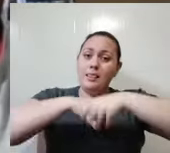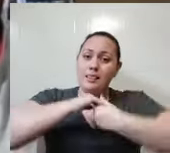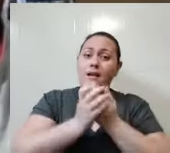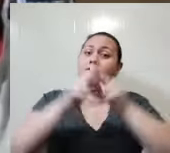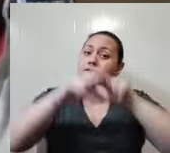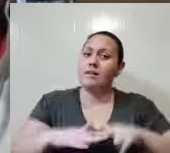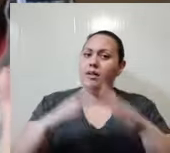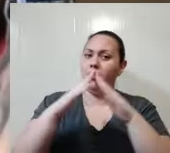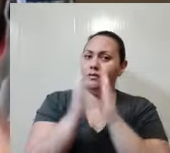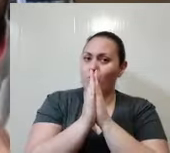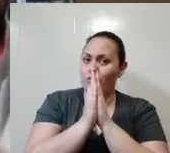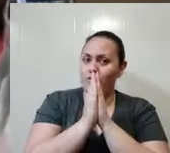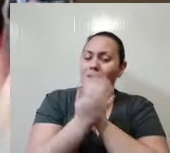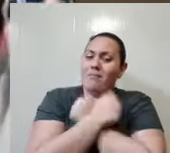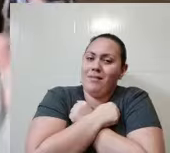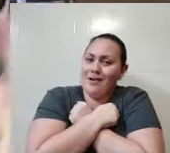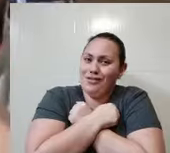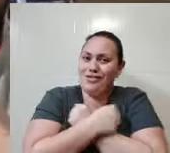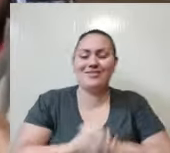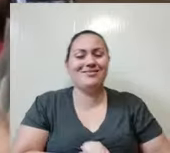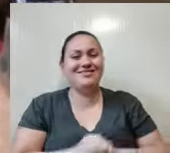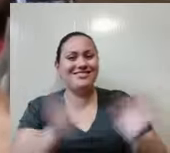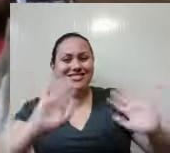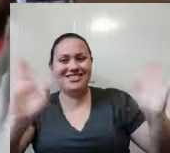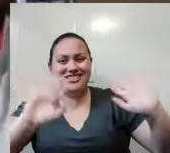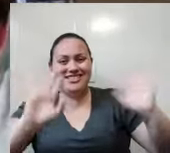tá, pessoal. Se cuidem, lavem as